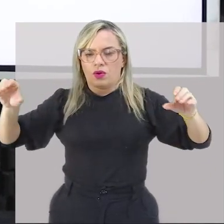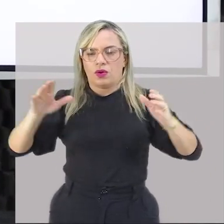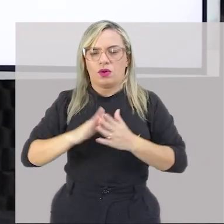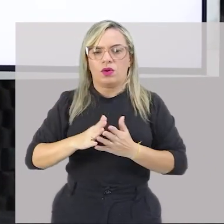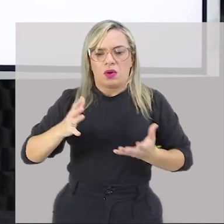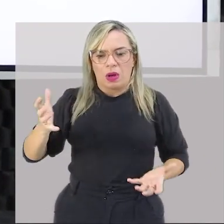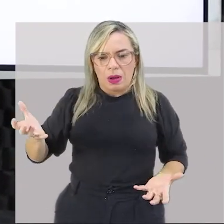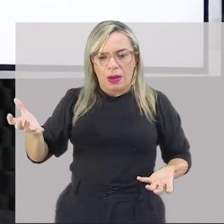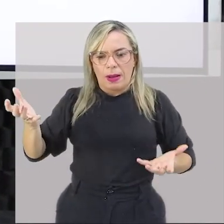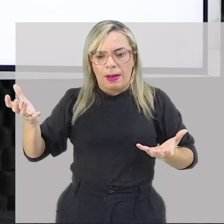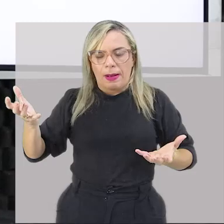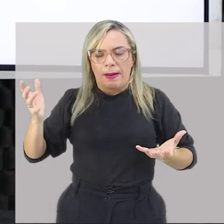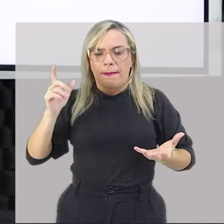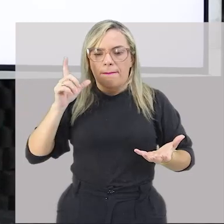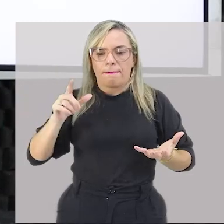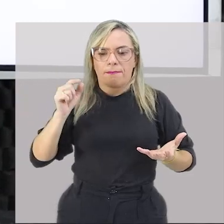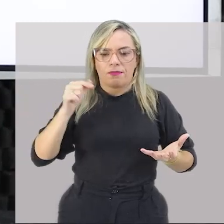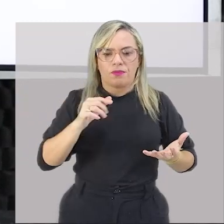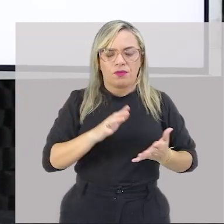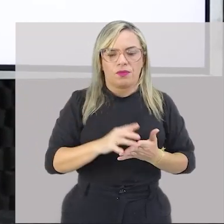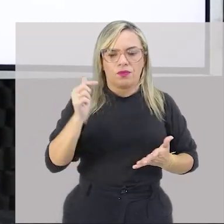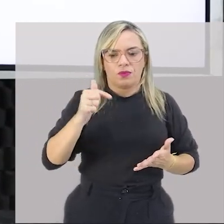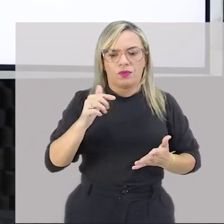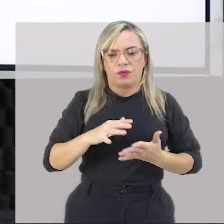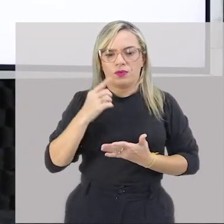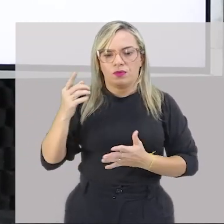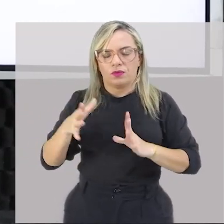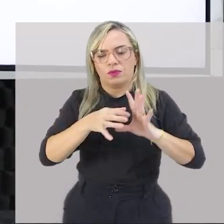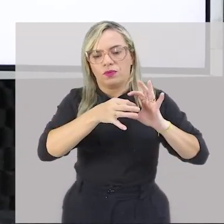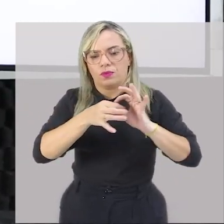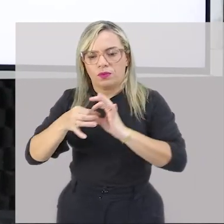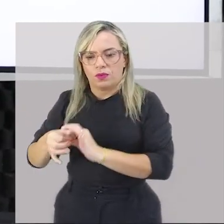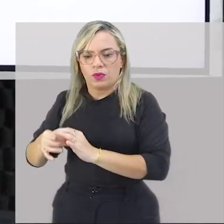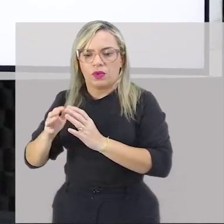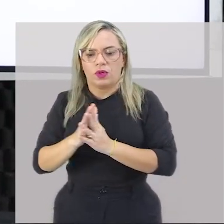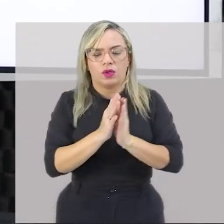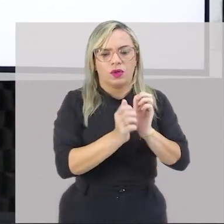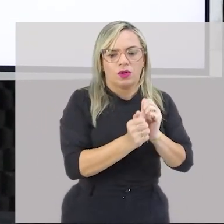pesada, porque ela conseguiu equilibrar um saco de arroz nessa situação.